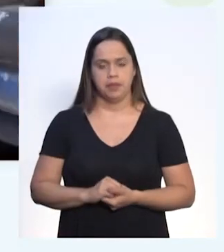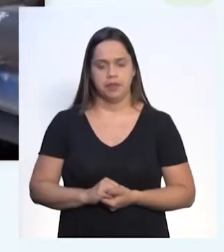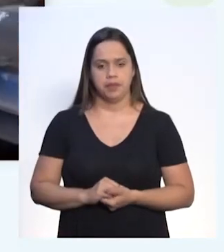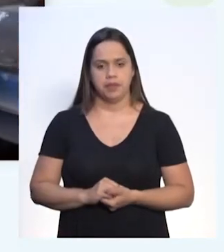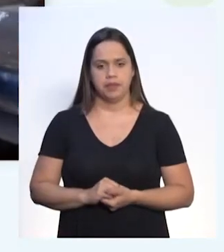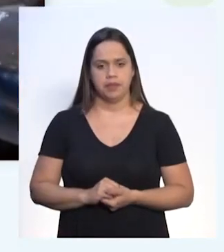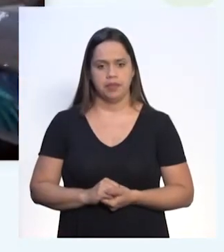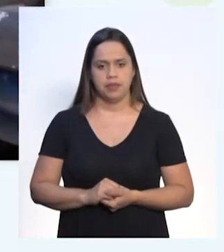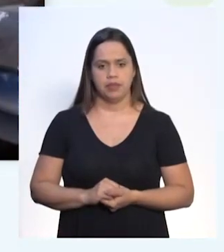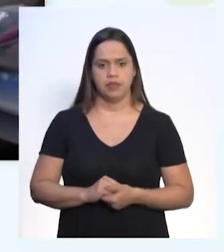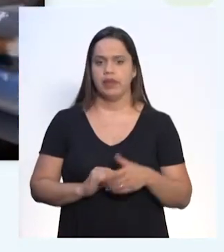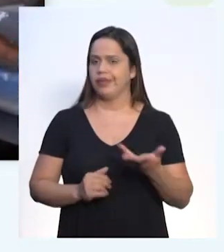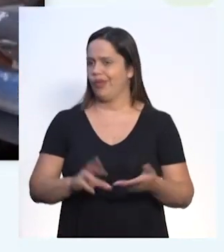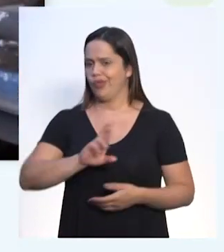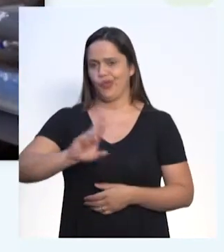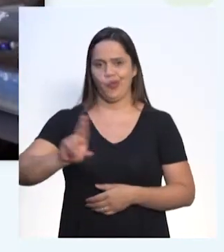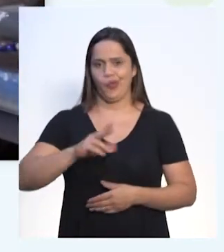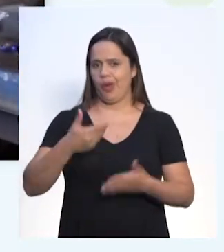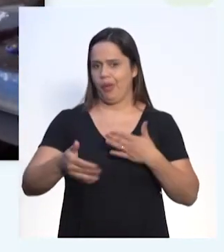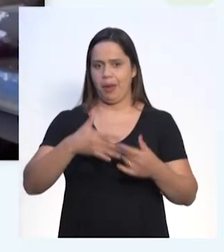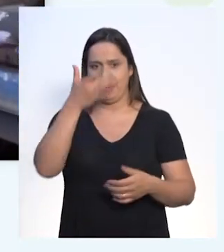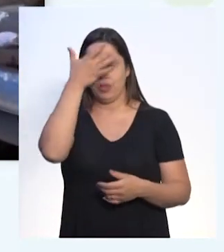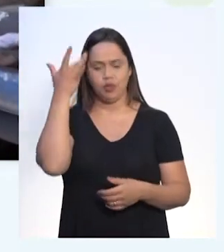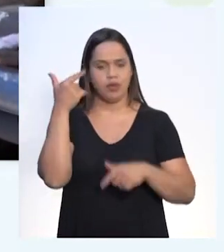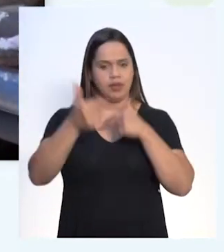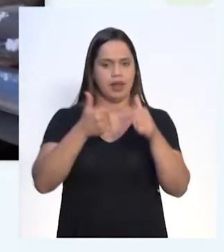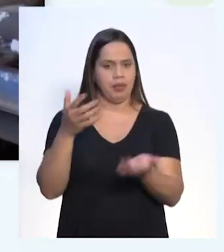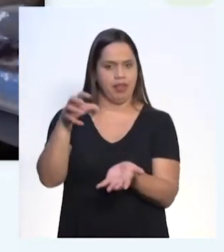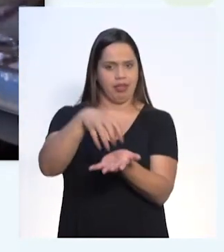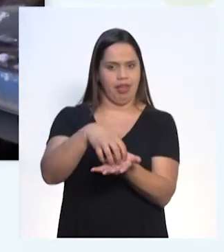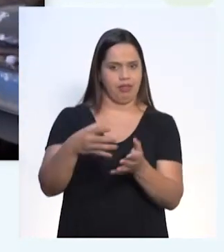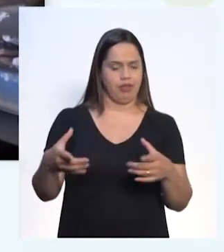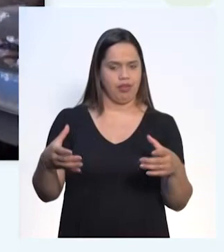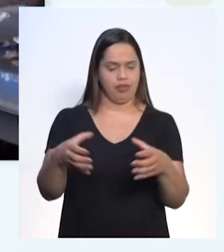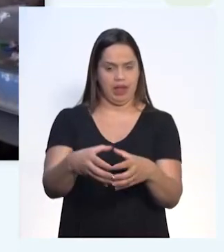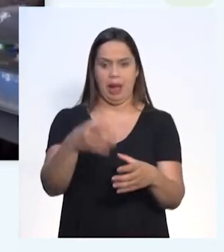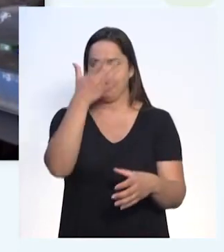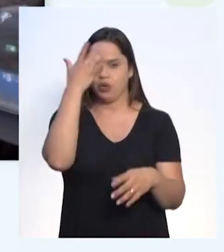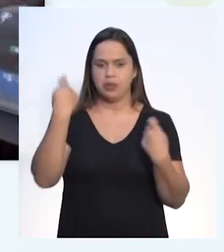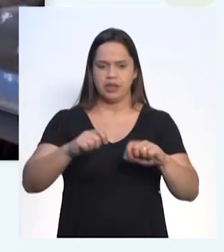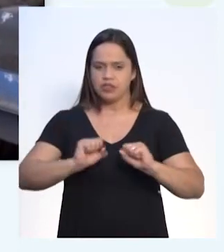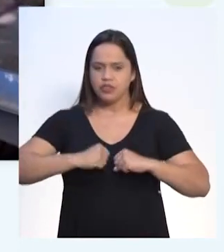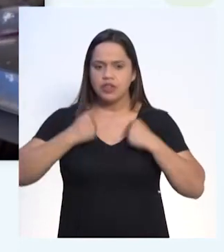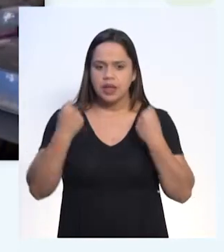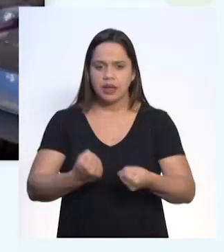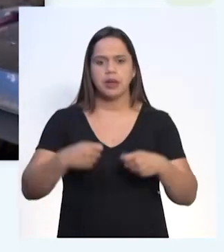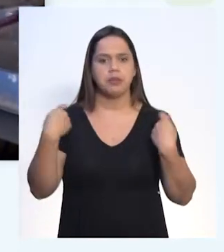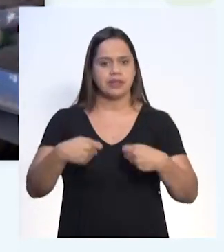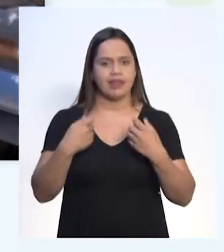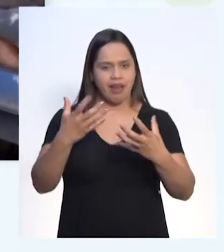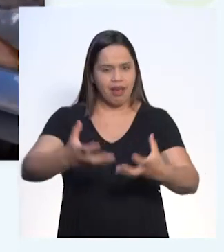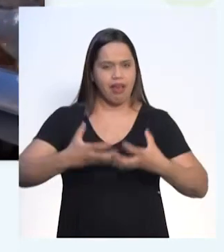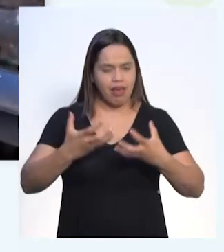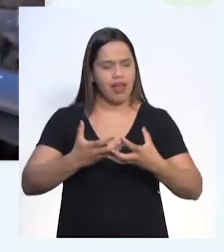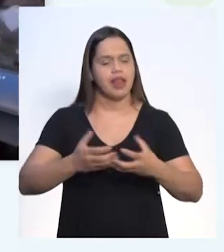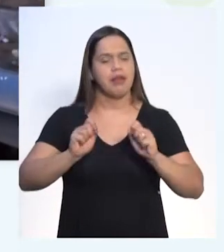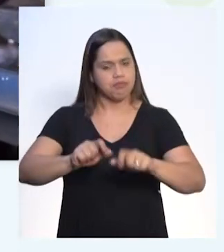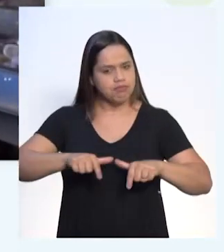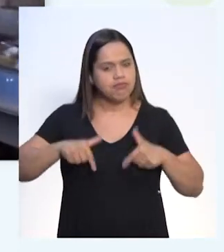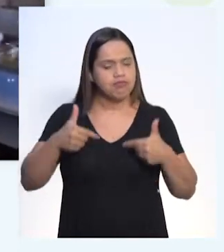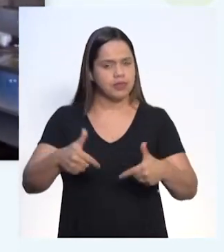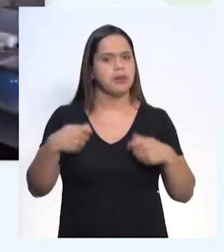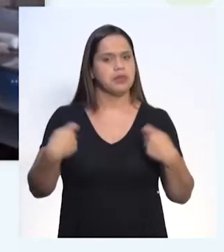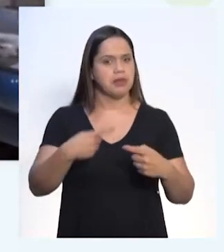Não é para qualquer um trabalhar dentro de uma central, dentro de uma cooperativa. A pessoa tem que ter garra, tem que ter determinação, tem que ter força